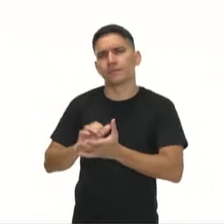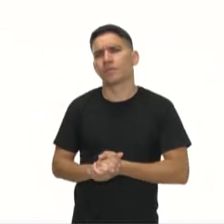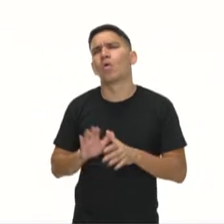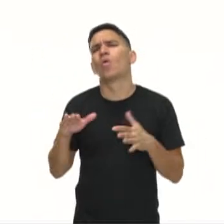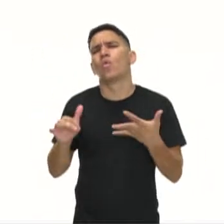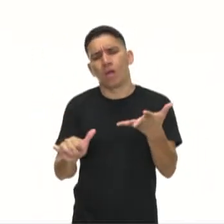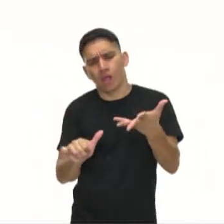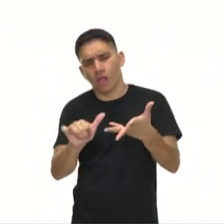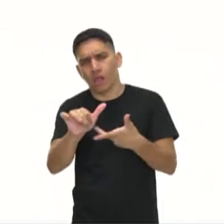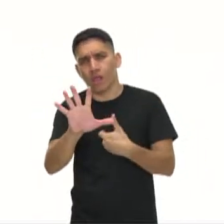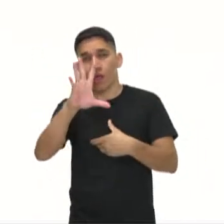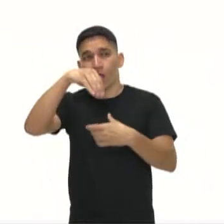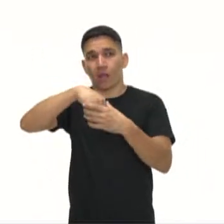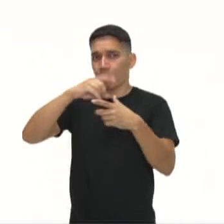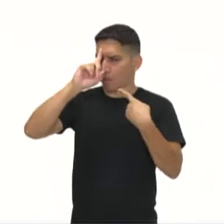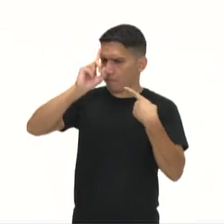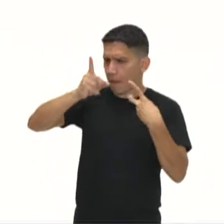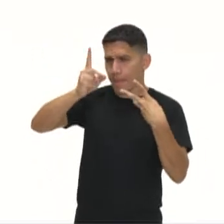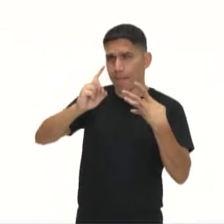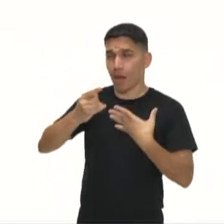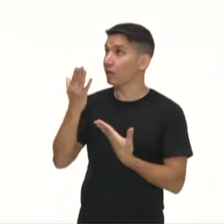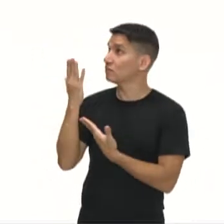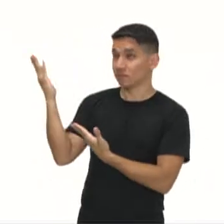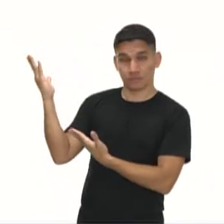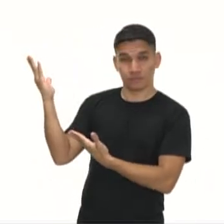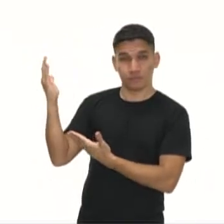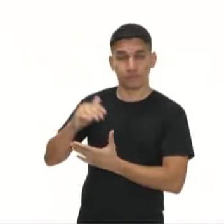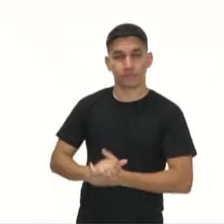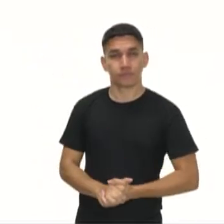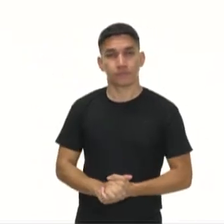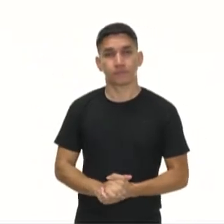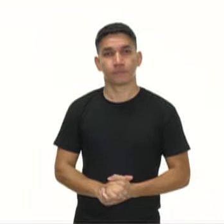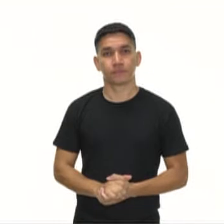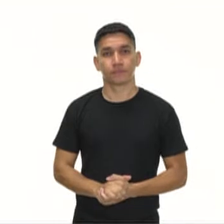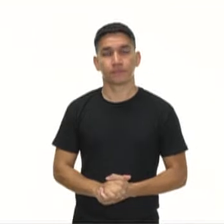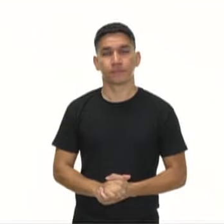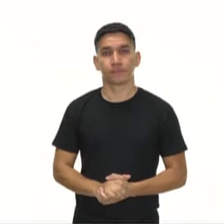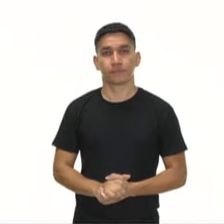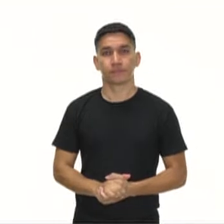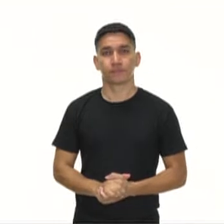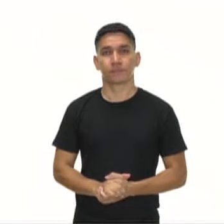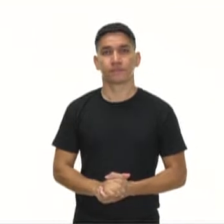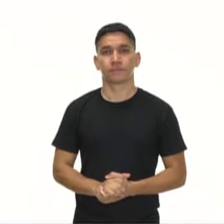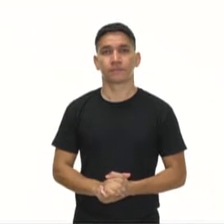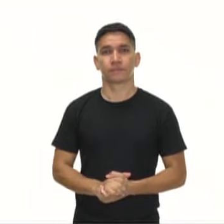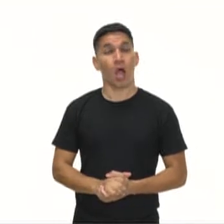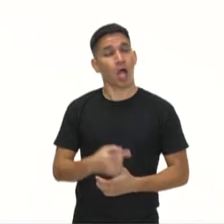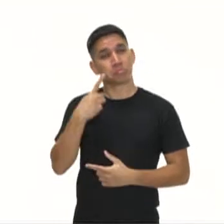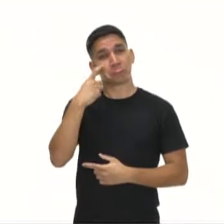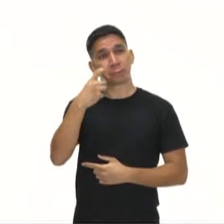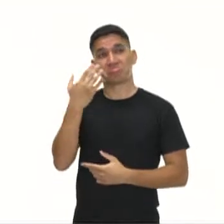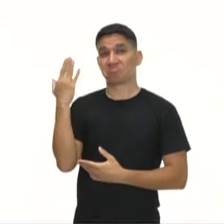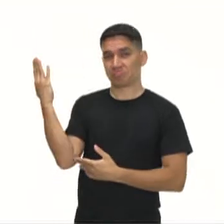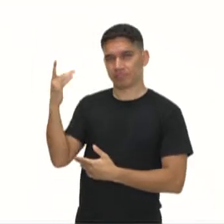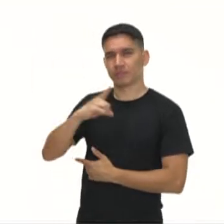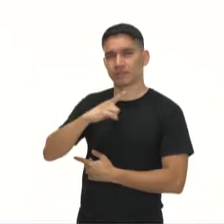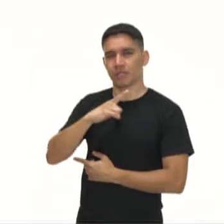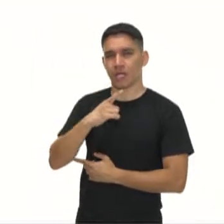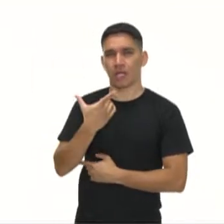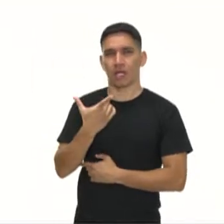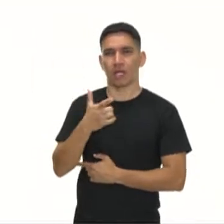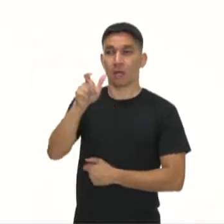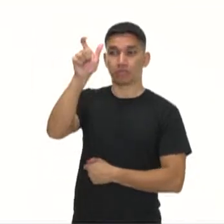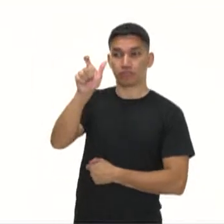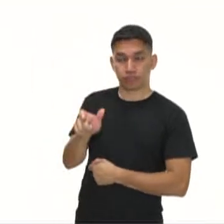os elementos do autoritarismo presentes nela? Olha que interessante, está ali a figura